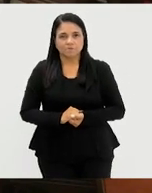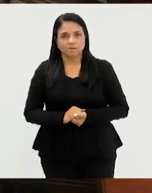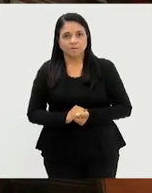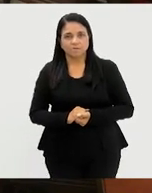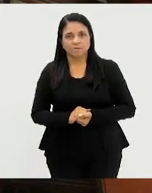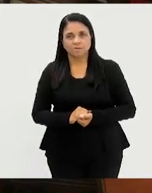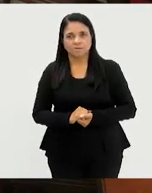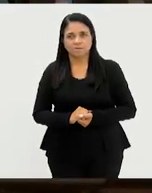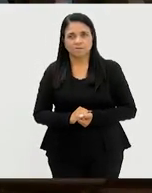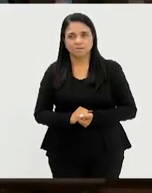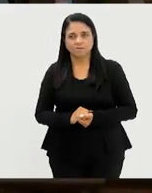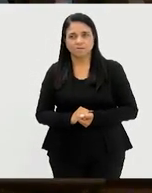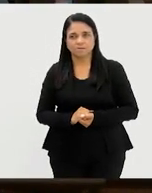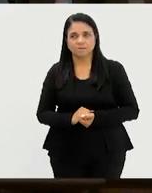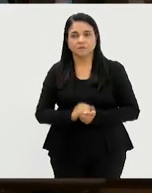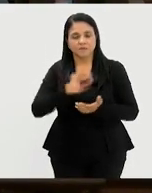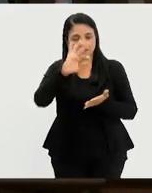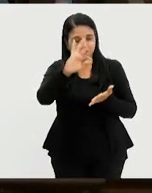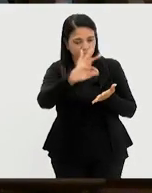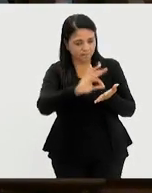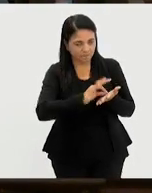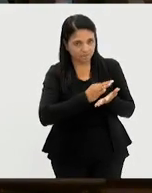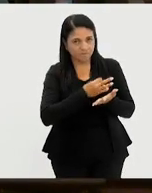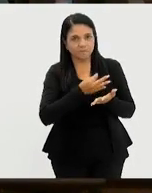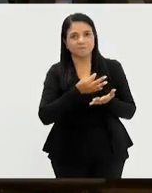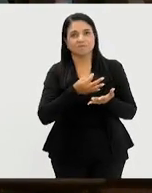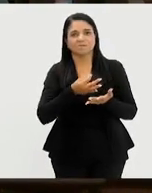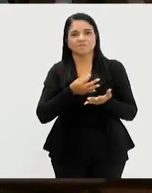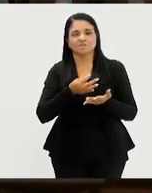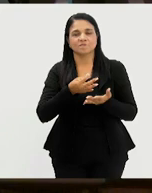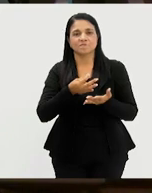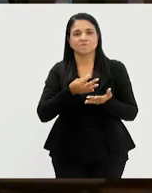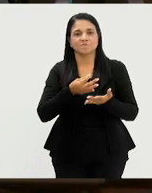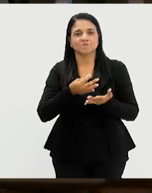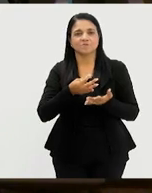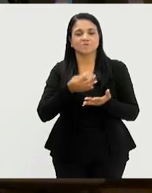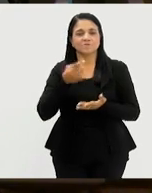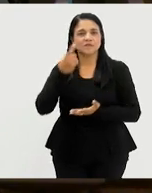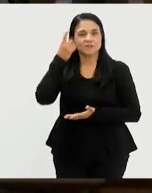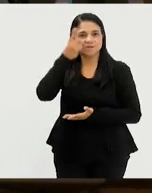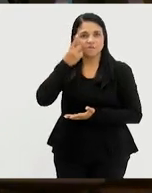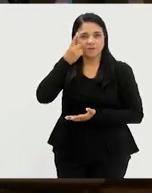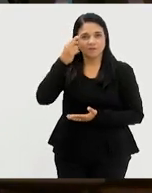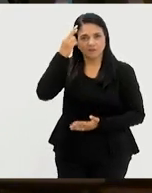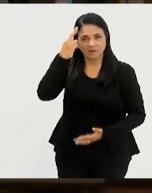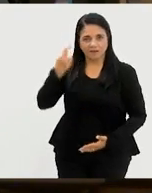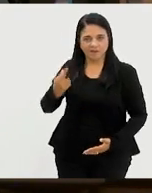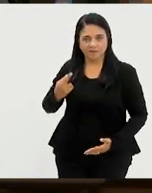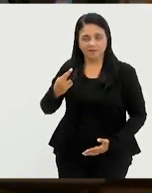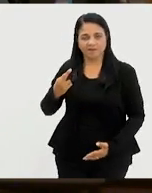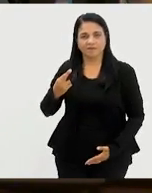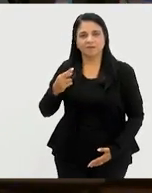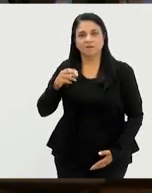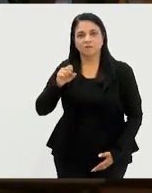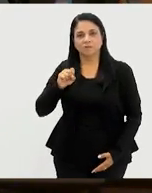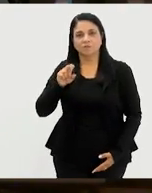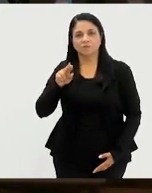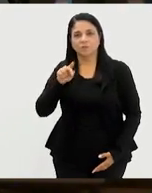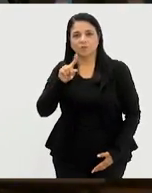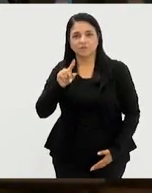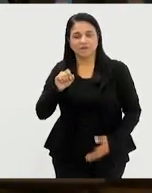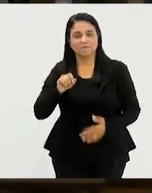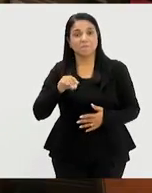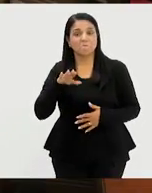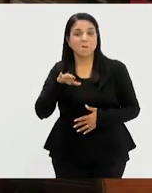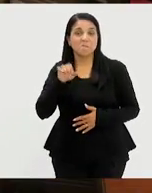ambiente próximo orador inscrito é a nobre deputada Renata Souza a mamãe do